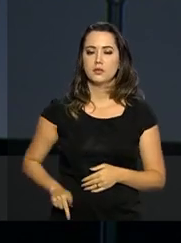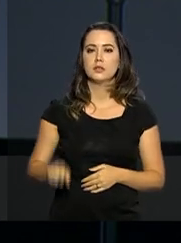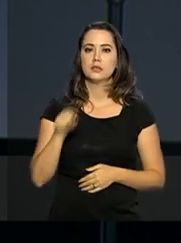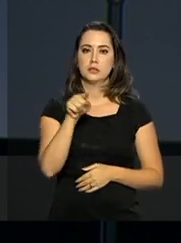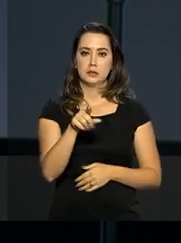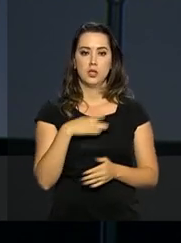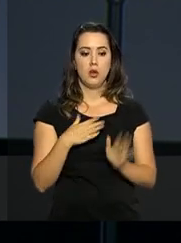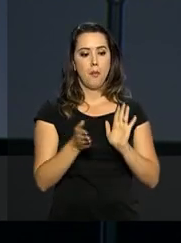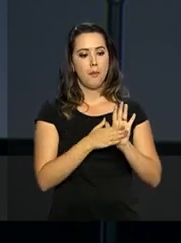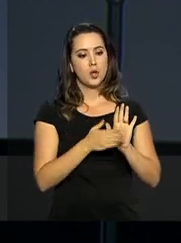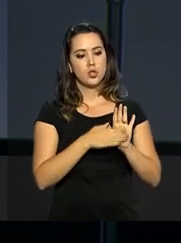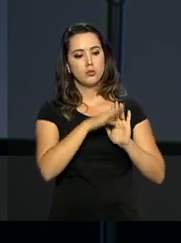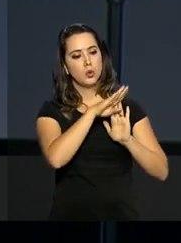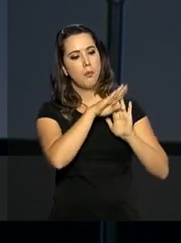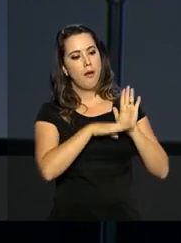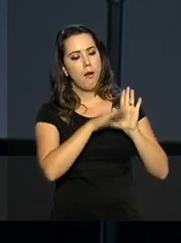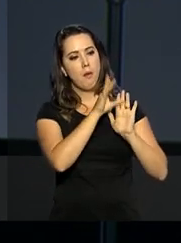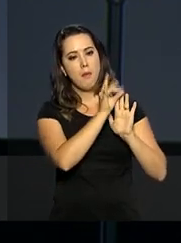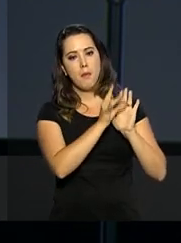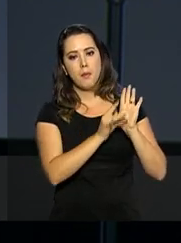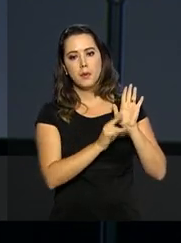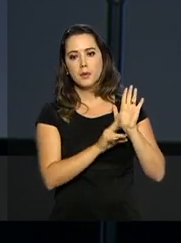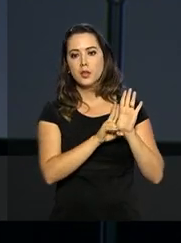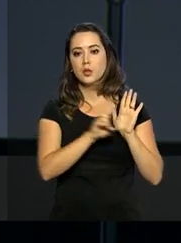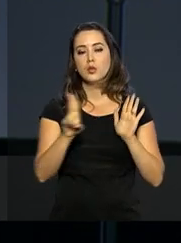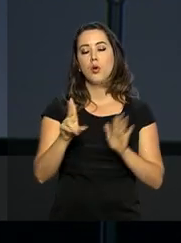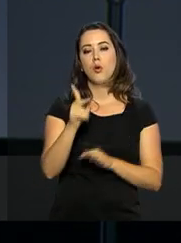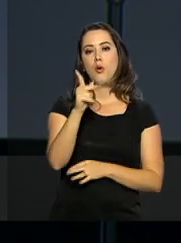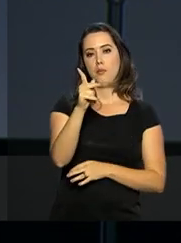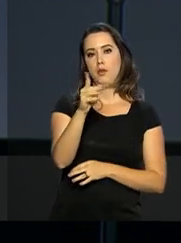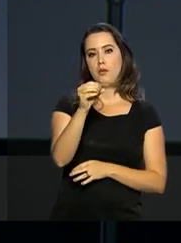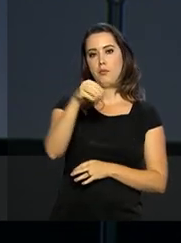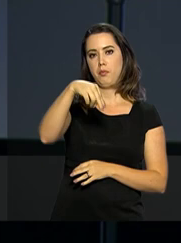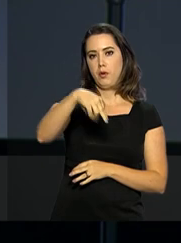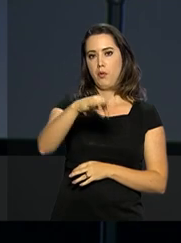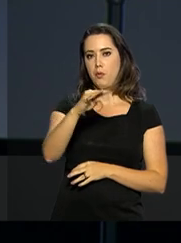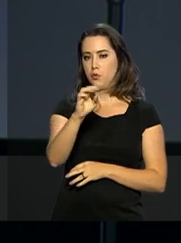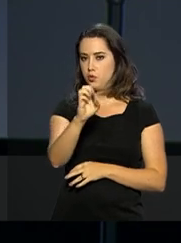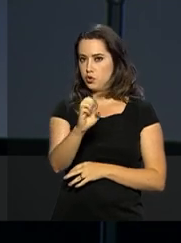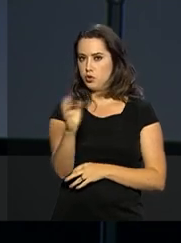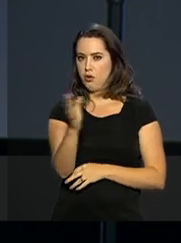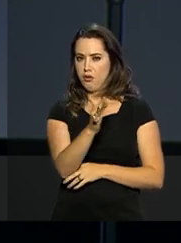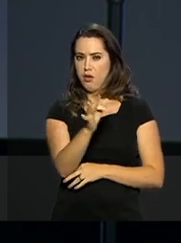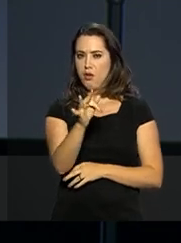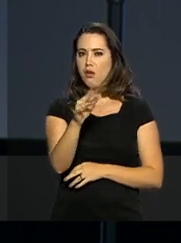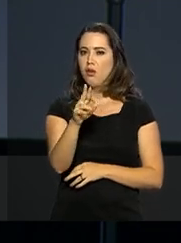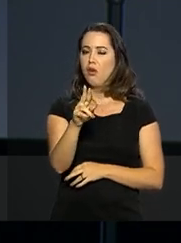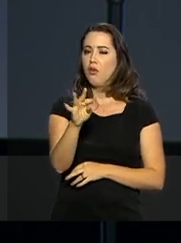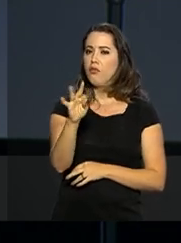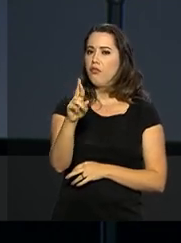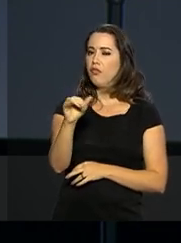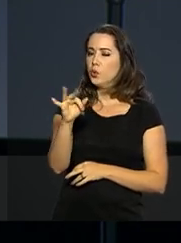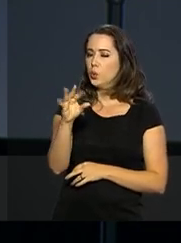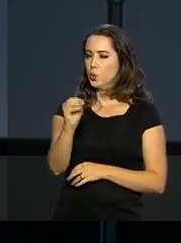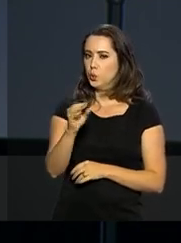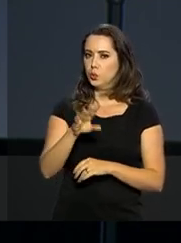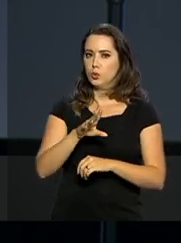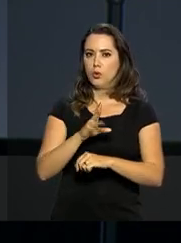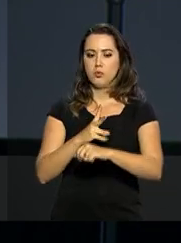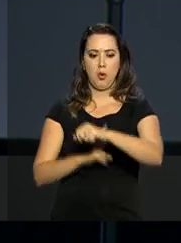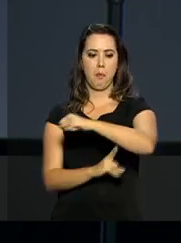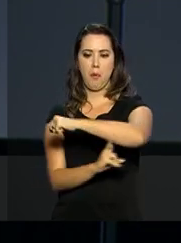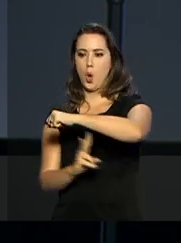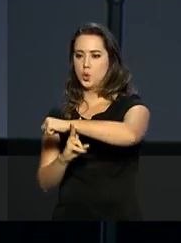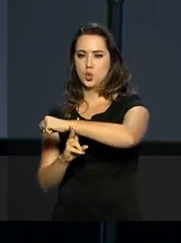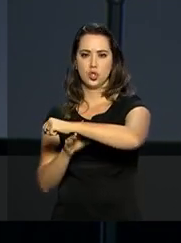Moreira Franco, produziu um projeto chamado Ponte para o Futuro. E quem hoje comparar o que nós fizemos nesses 2 anos